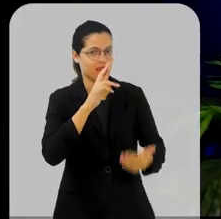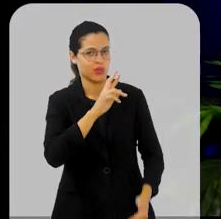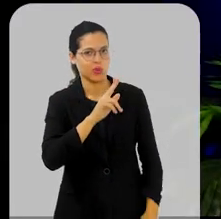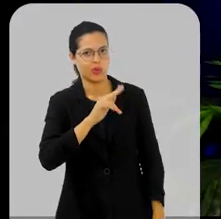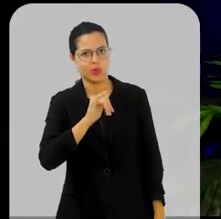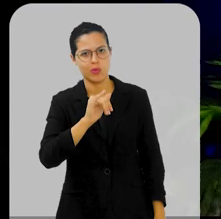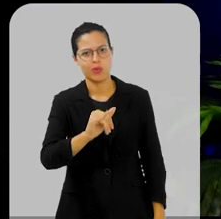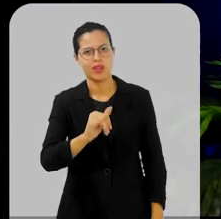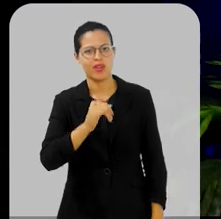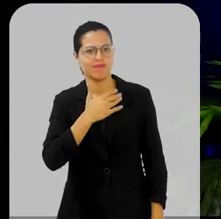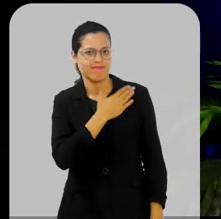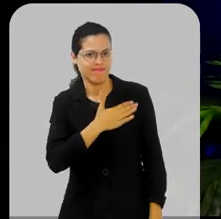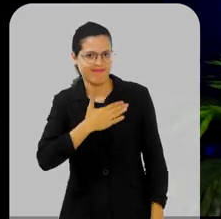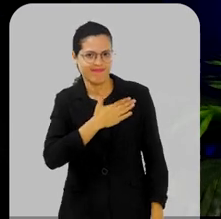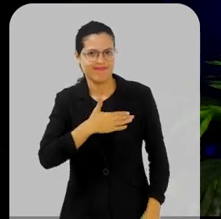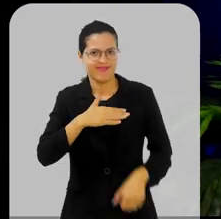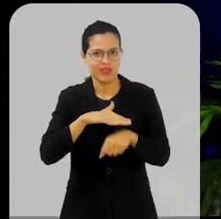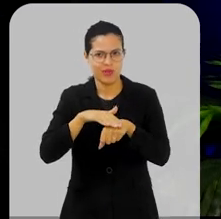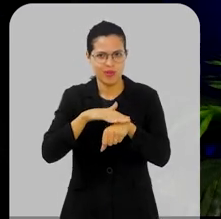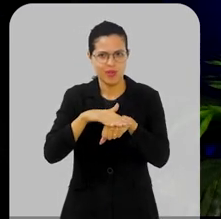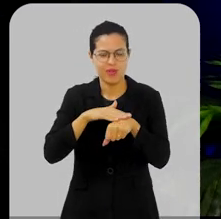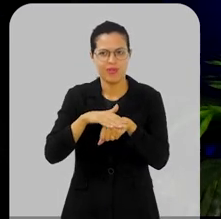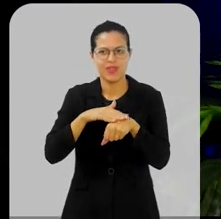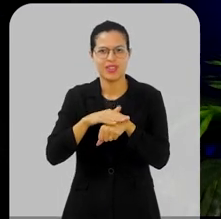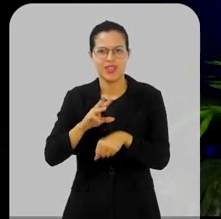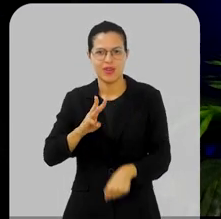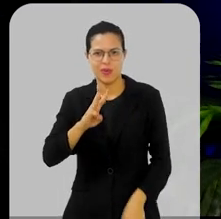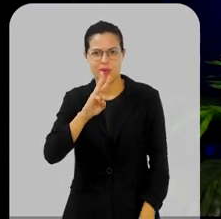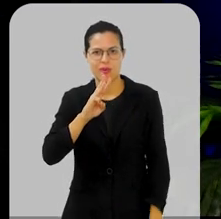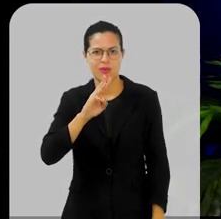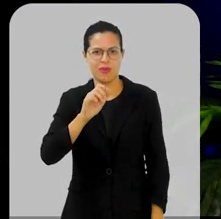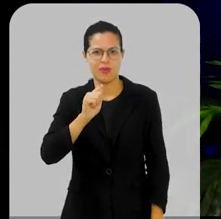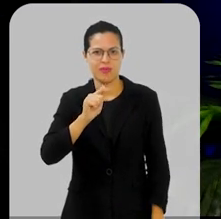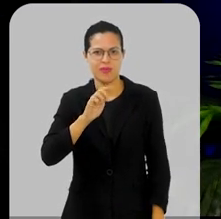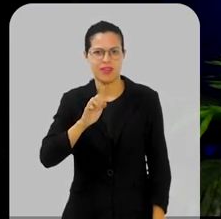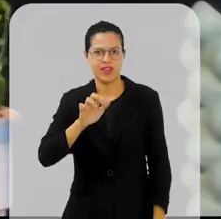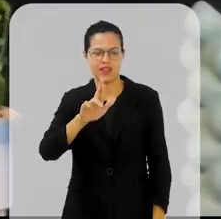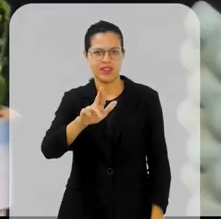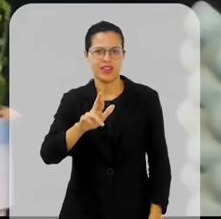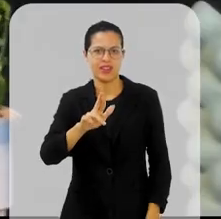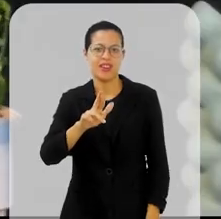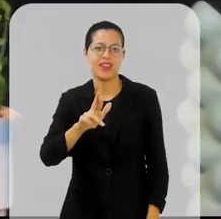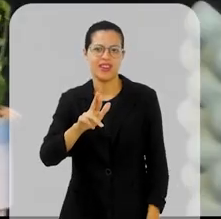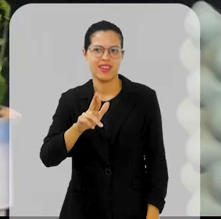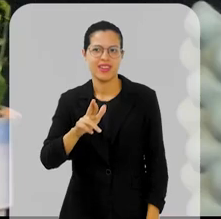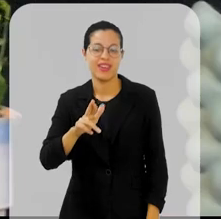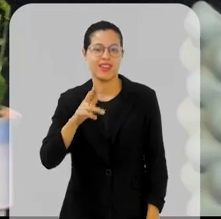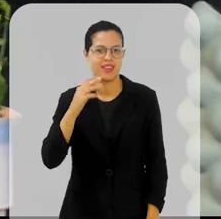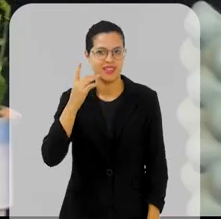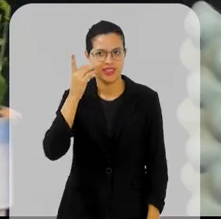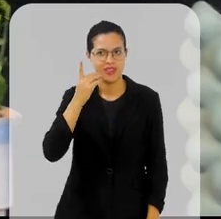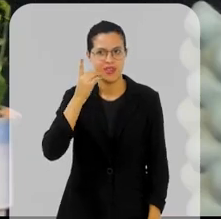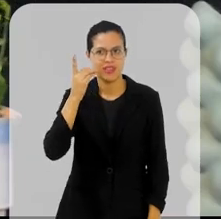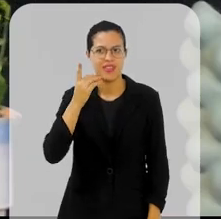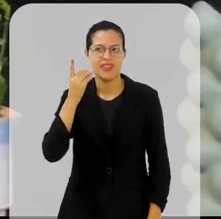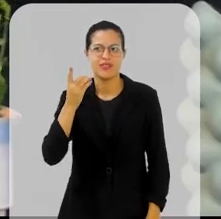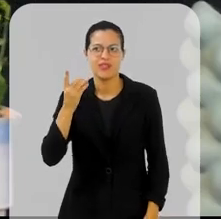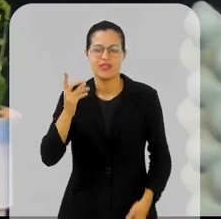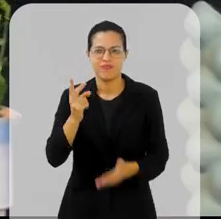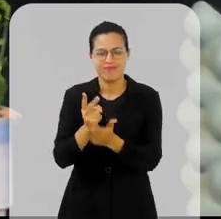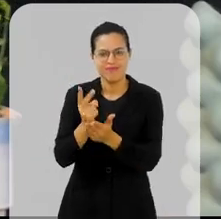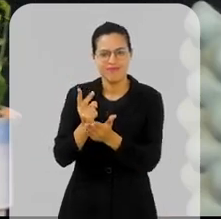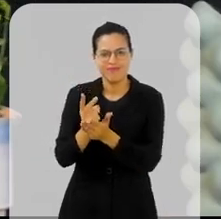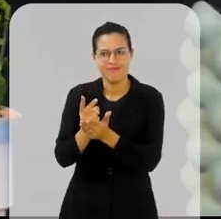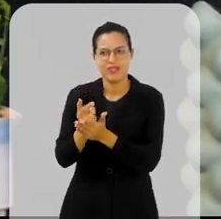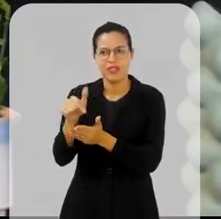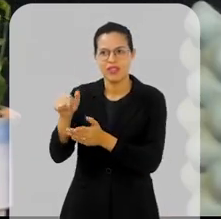Rui. Um prazer conversar aí com o nosso Wagner Menezes. Deputado que muito te ouviu no Giro Esportivo da Super Rádio